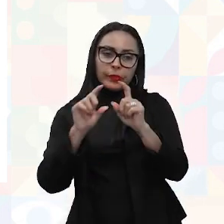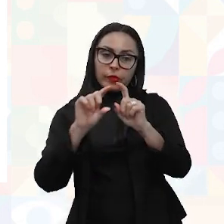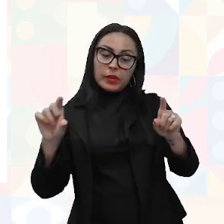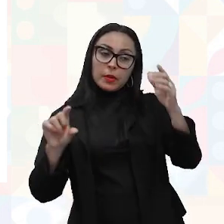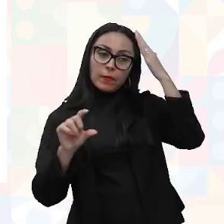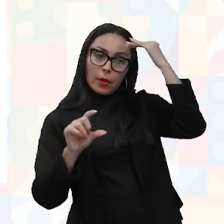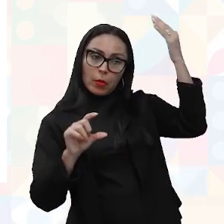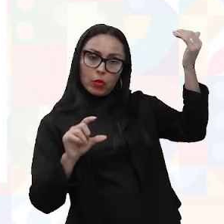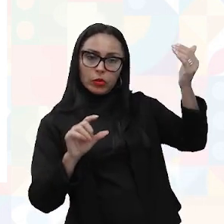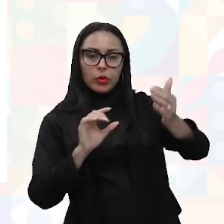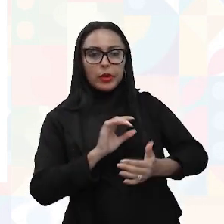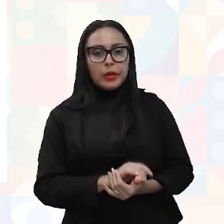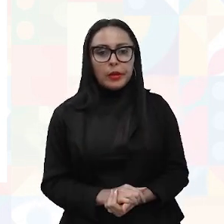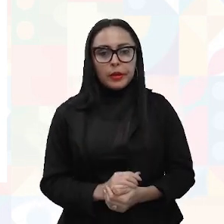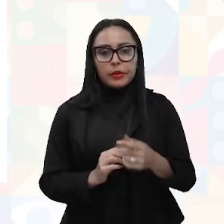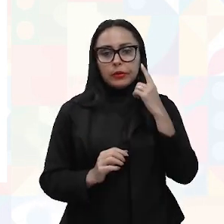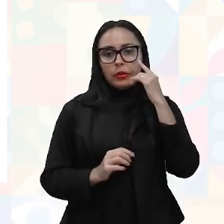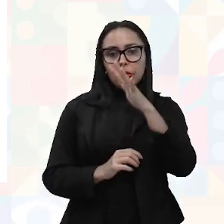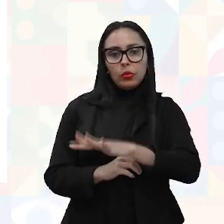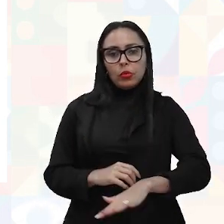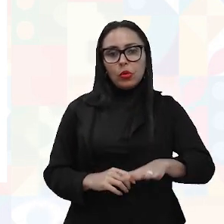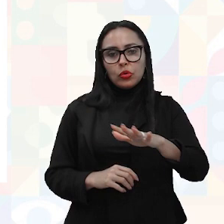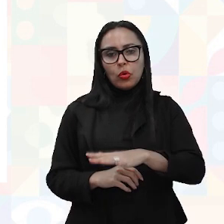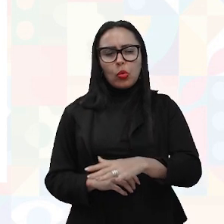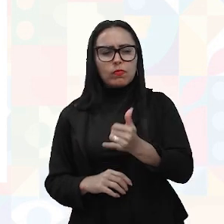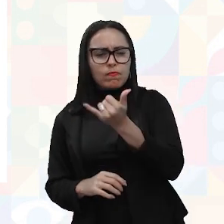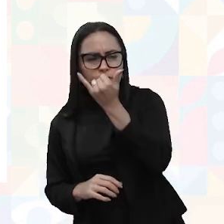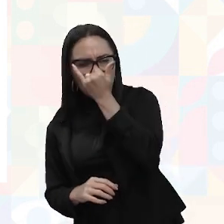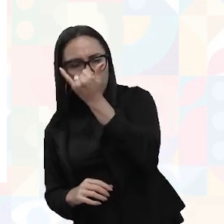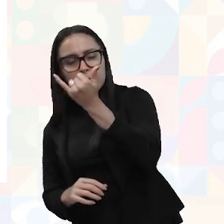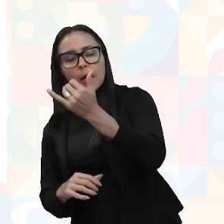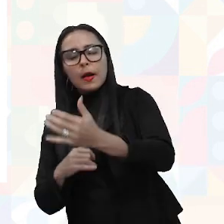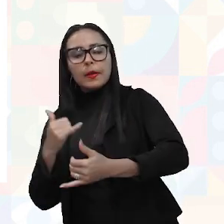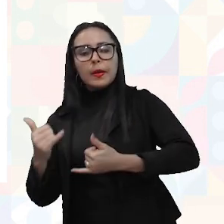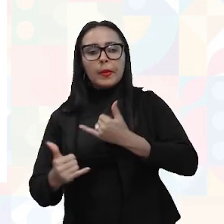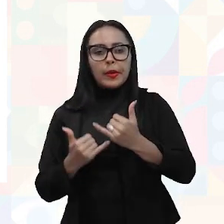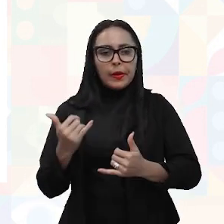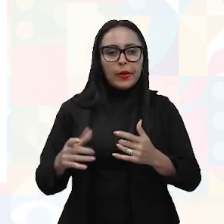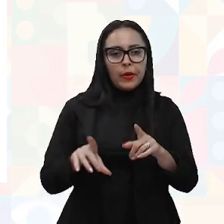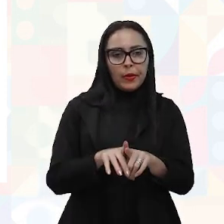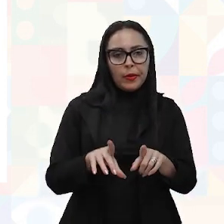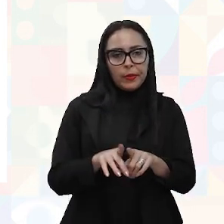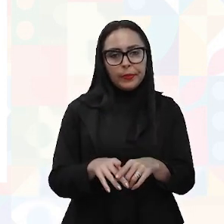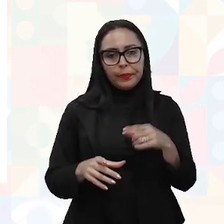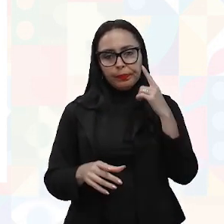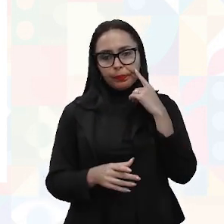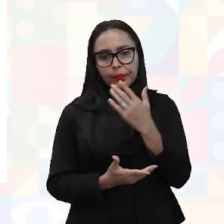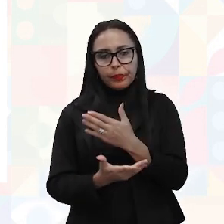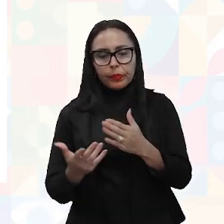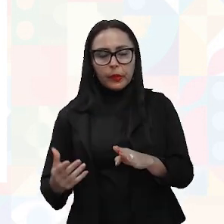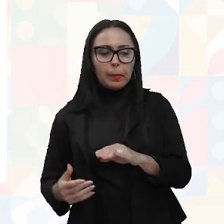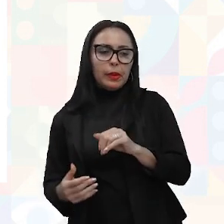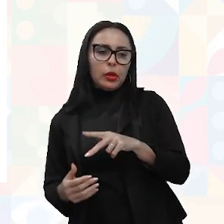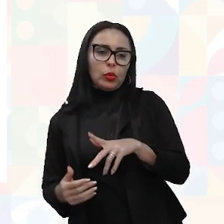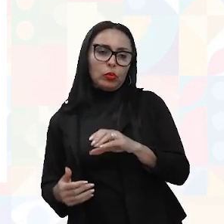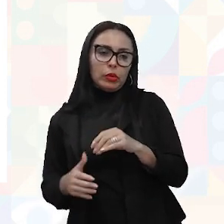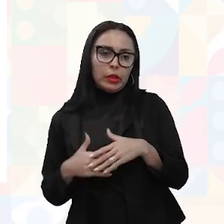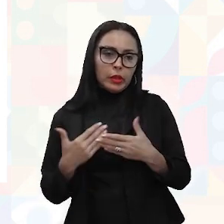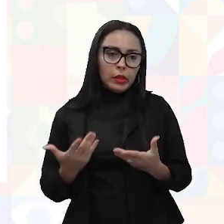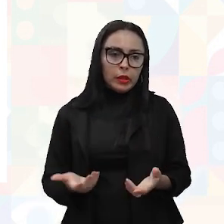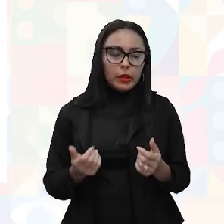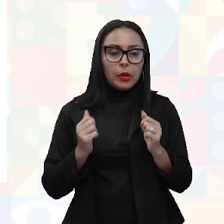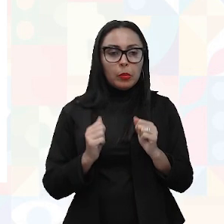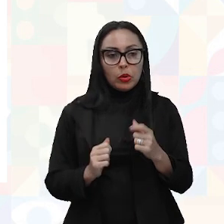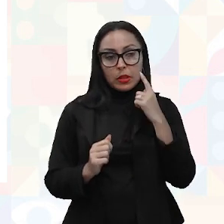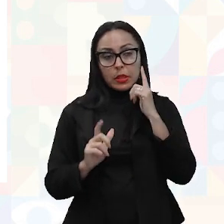famosa. No Alea estão jogos de azar, tá? Como exemplo cassino, mas jogo de azar de forma geral, bingo, enfim. Que também pode ser jogo